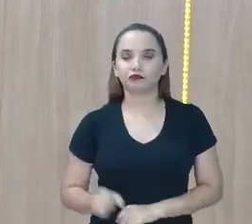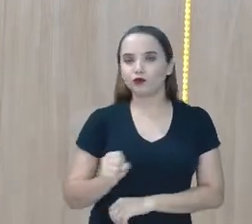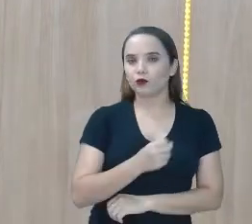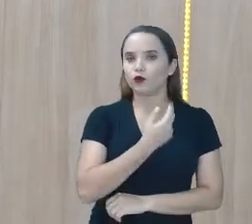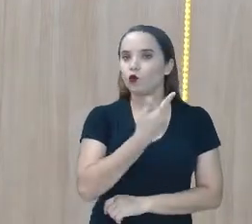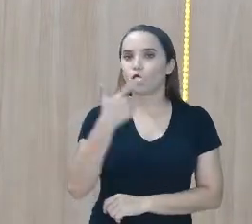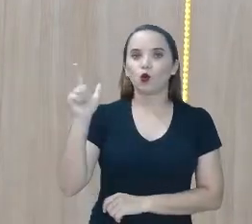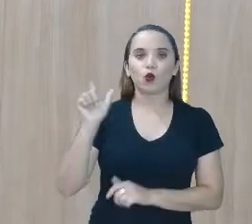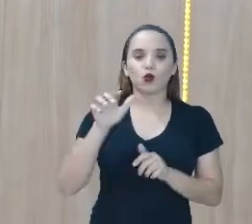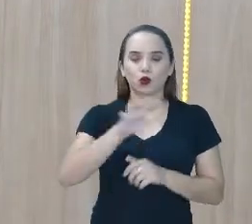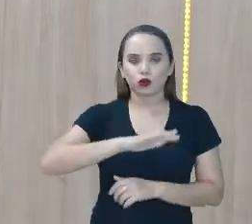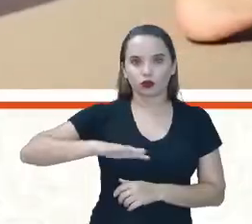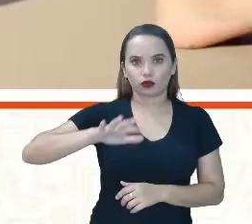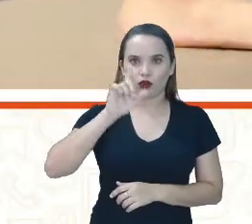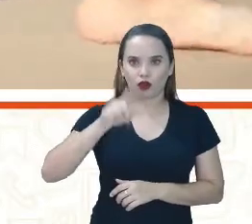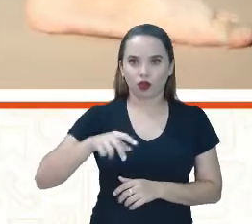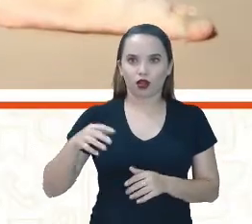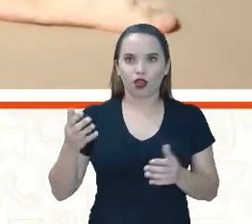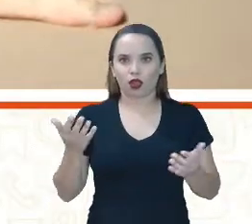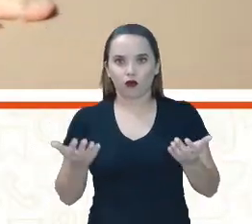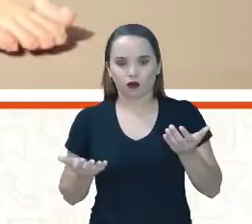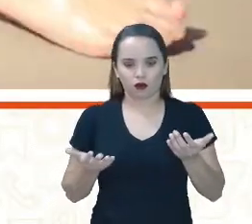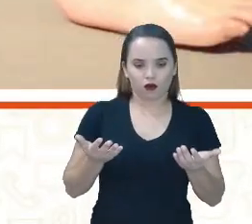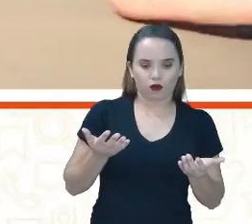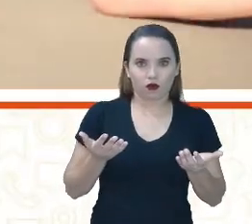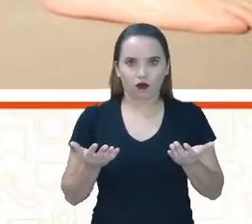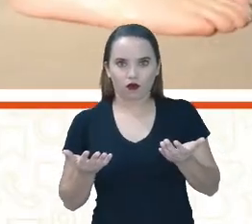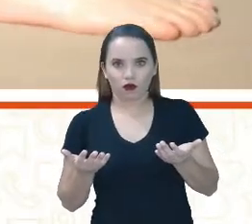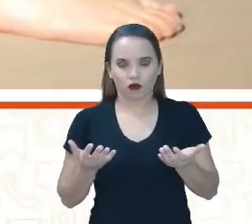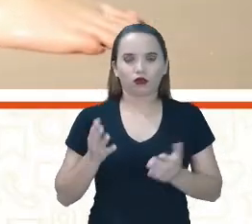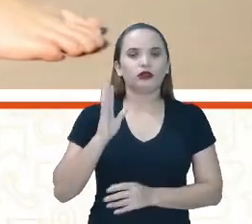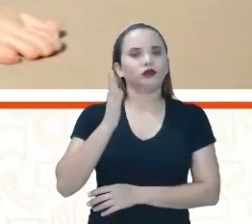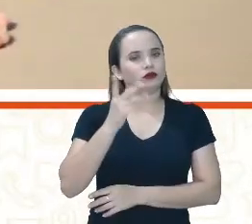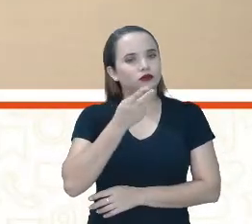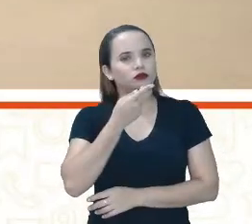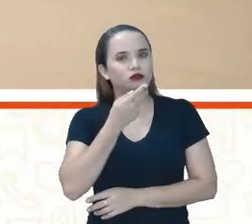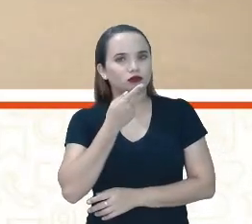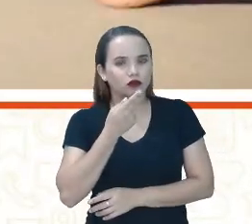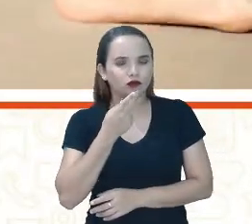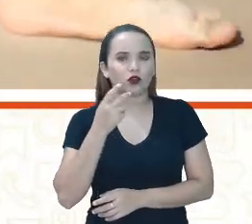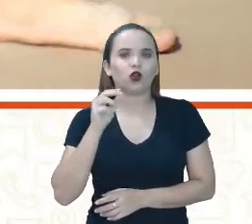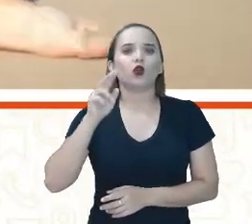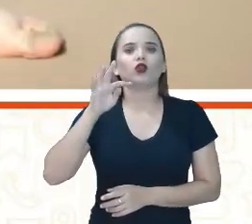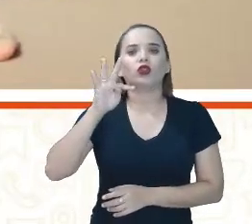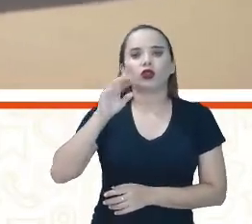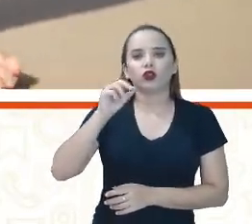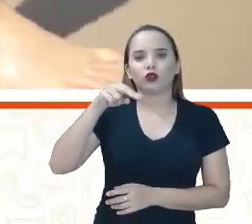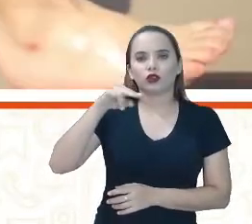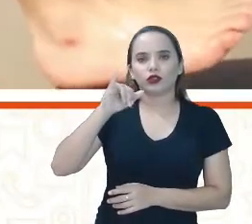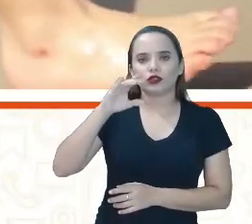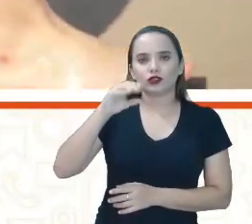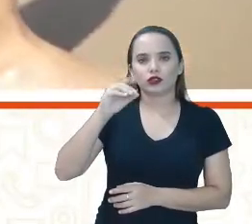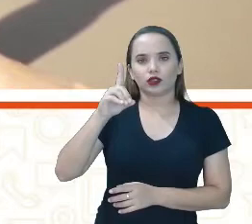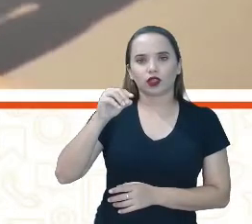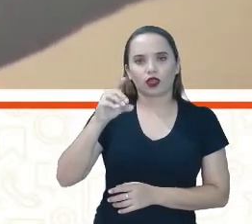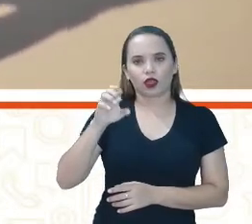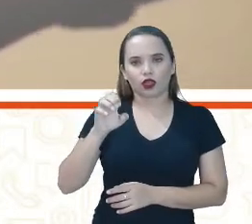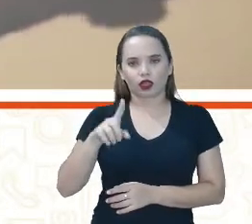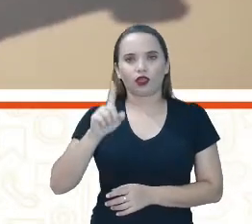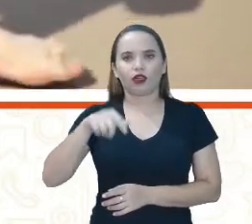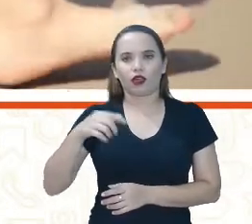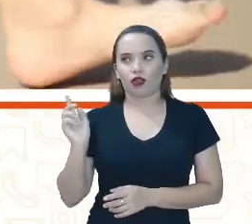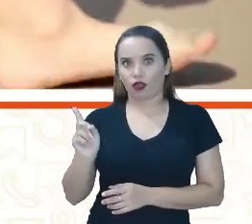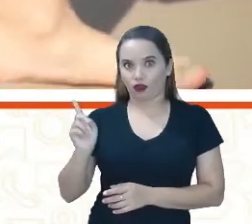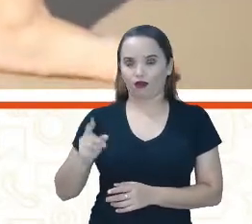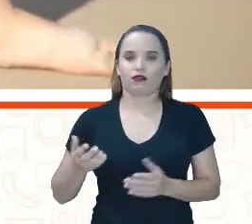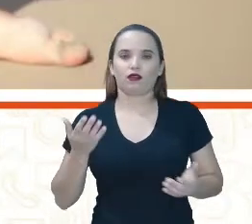Outra área é a equilibração, Falamos de tonicidade, essa segunda área é a equilibração, que está relacionada com